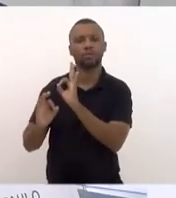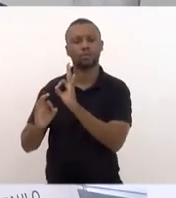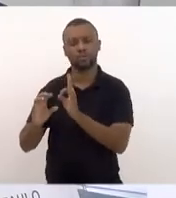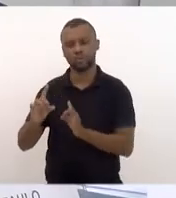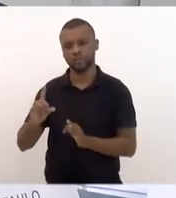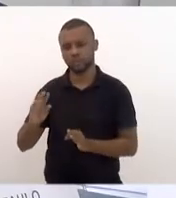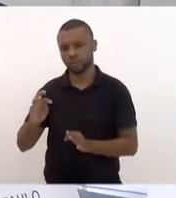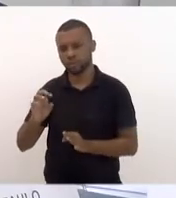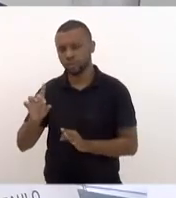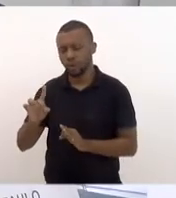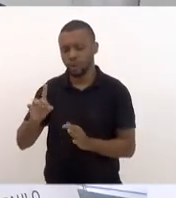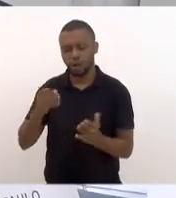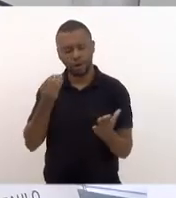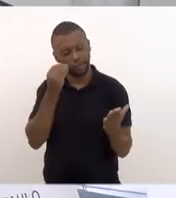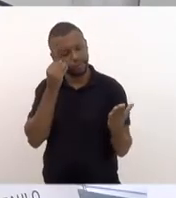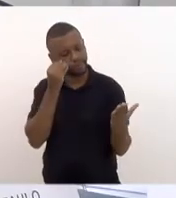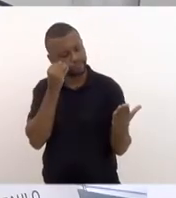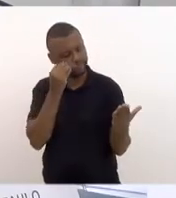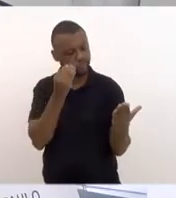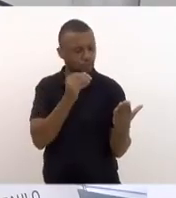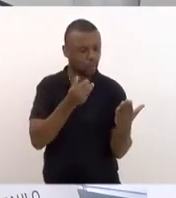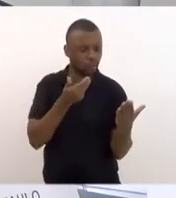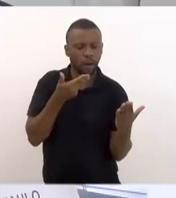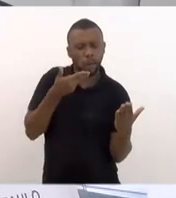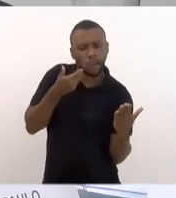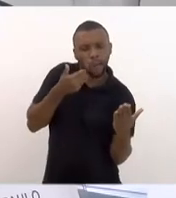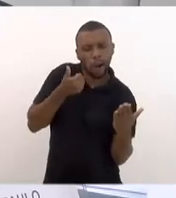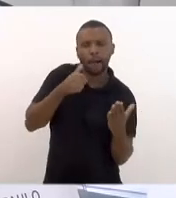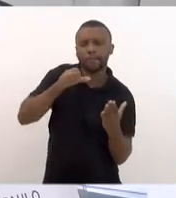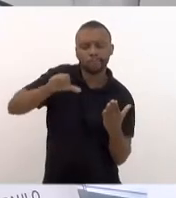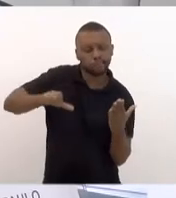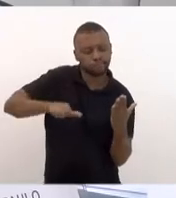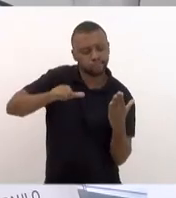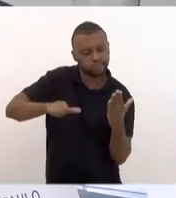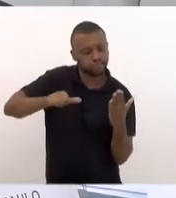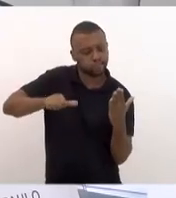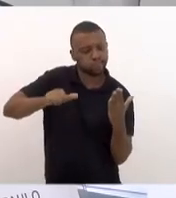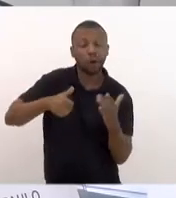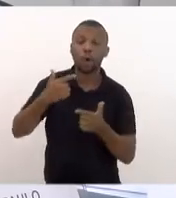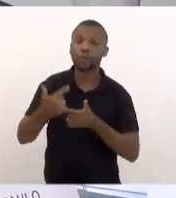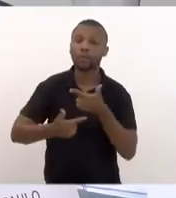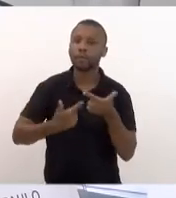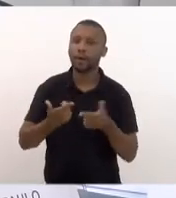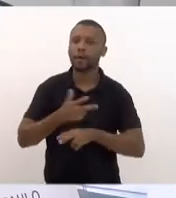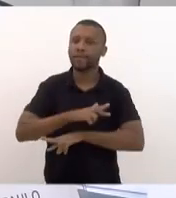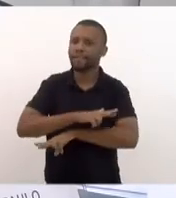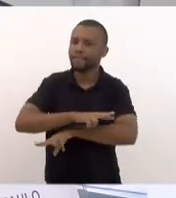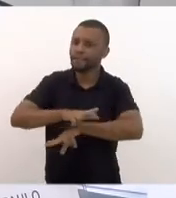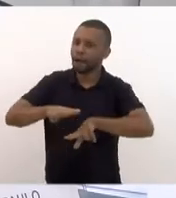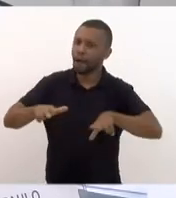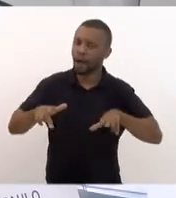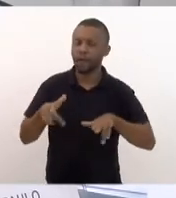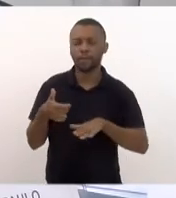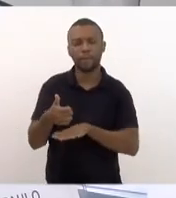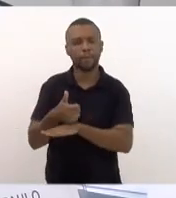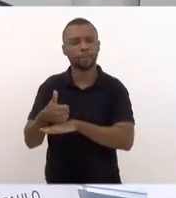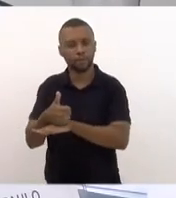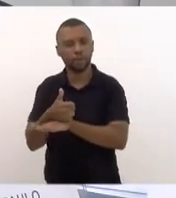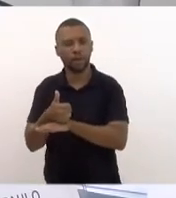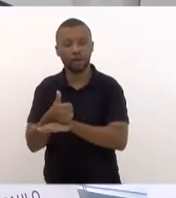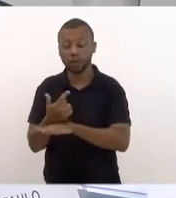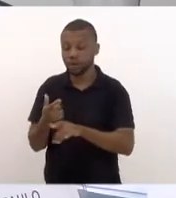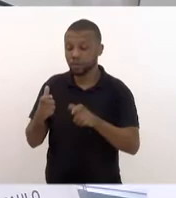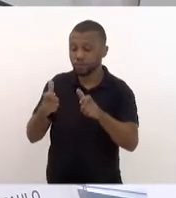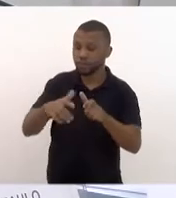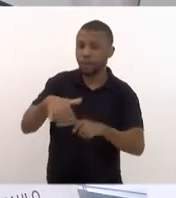alterar, melhorá-lo, é uma tarefa multidisciplinar, onde o meio ambiente tem posição sempre de destaque.